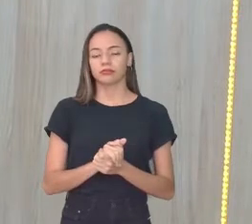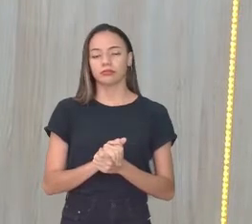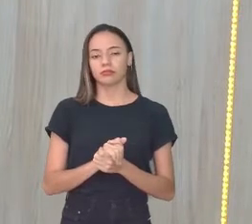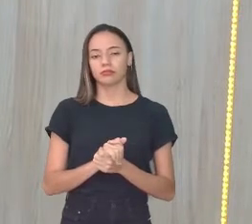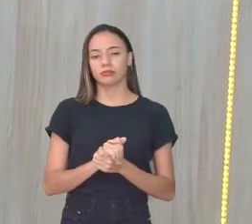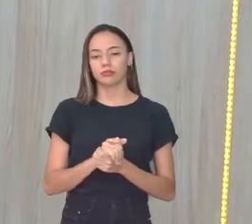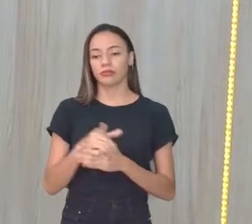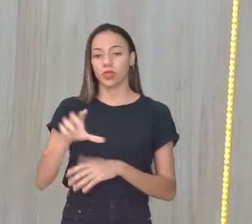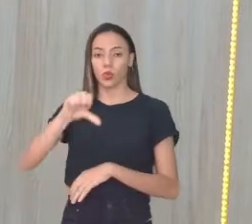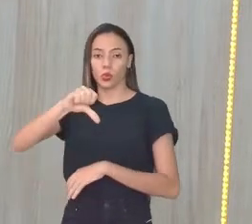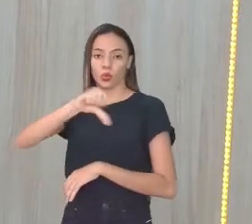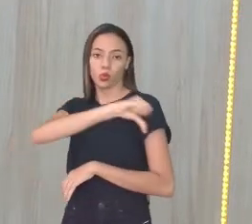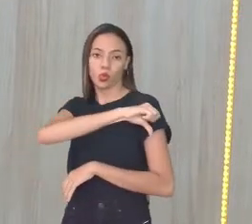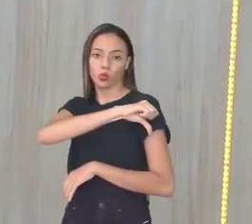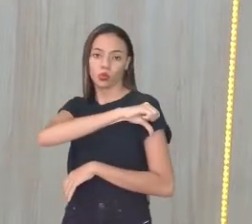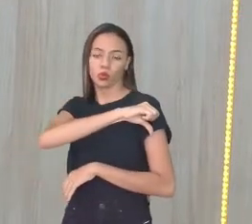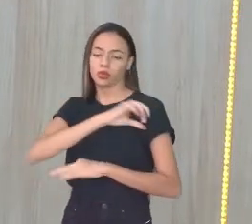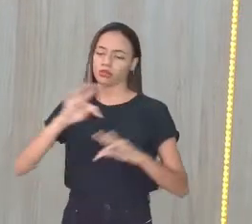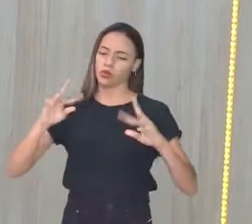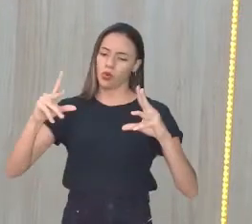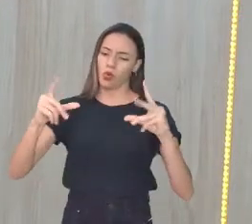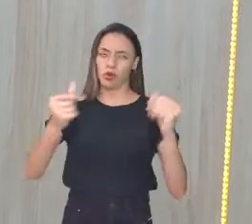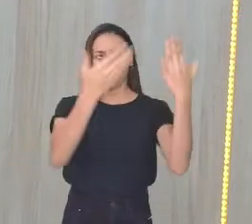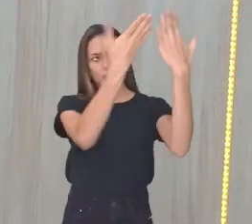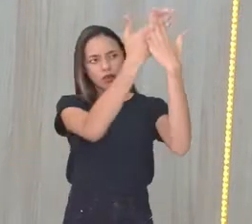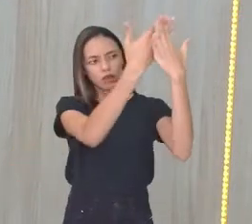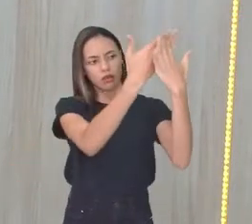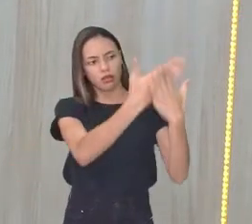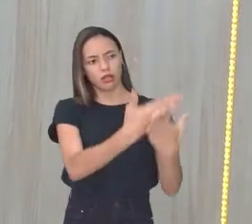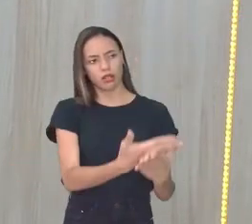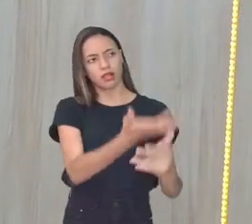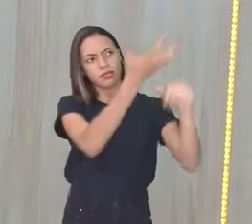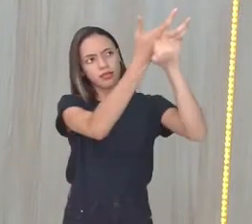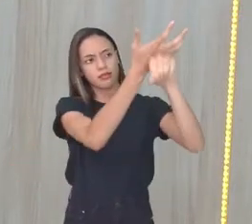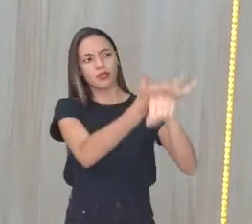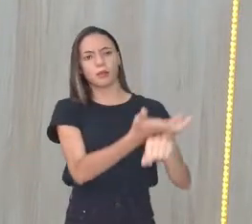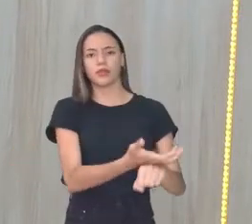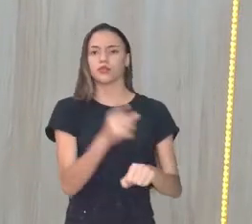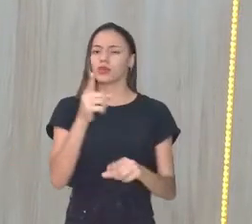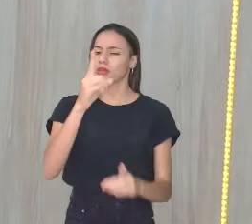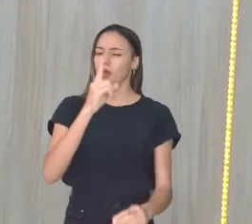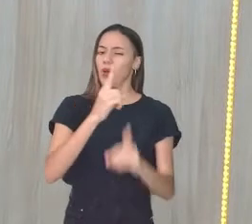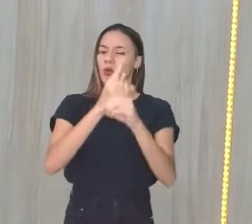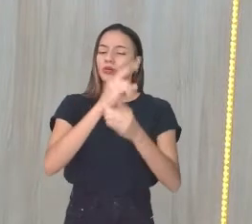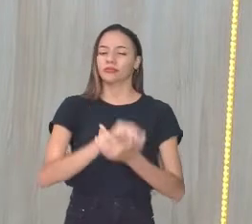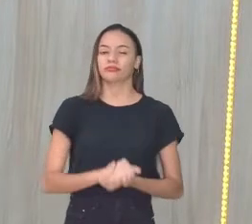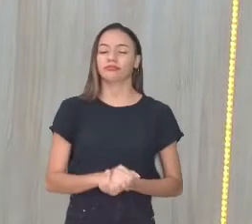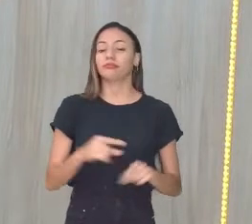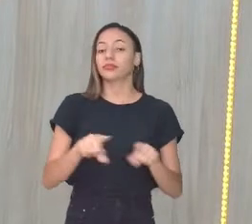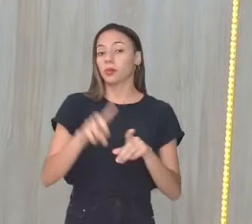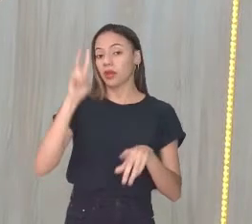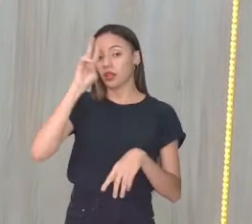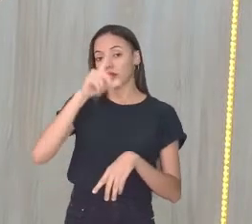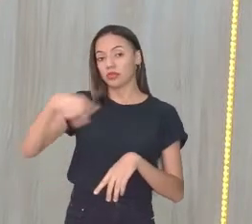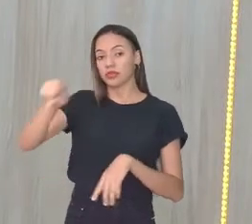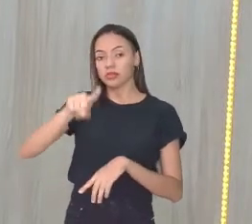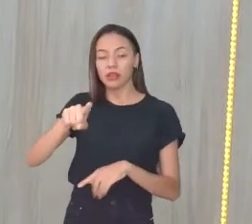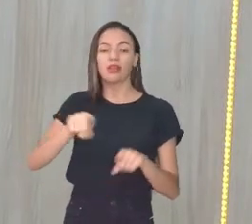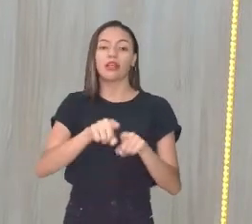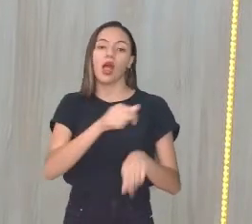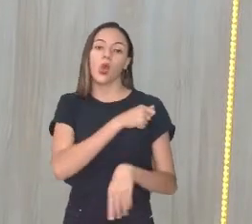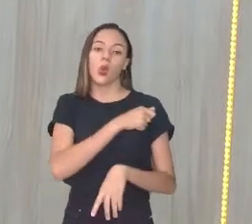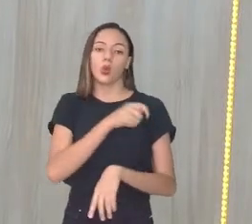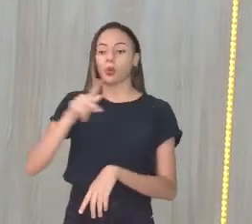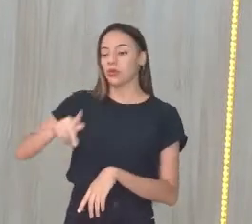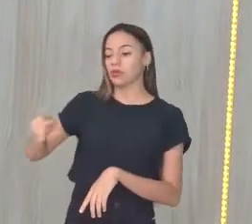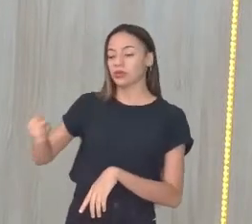até o nono ano. Todas as aulas, todas as disciplinas. Lembrar vocês também, e aos colegas professores, que a gente